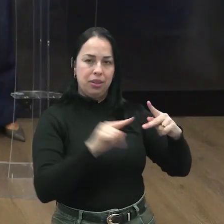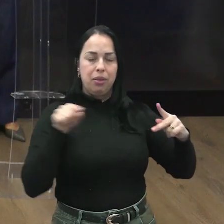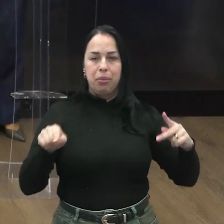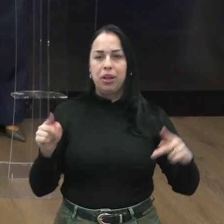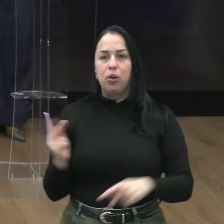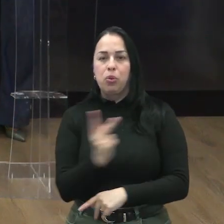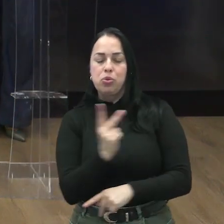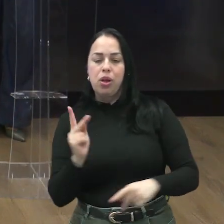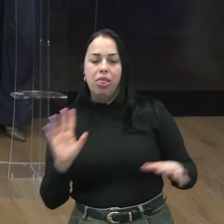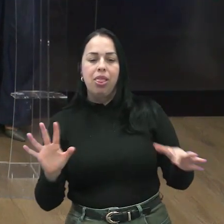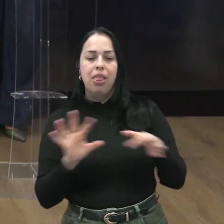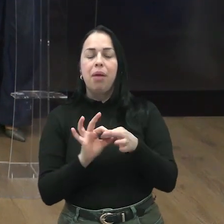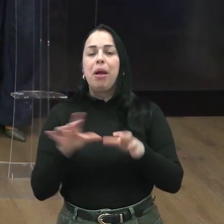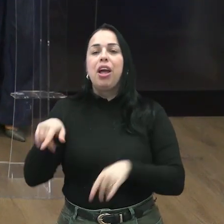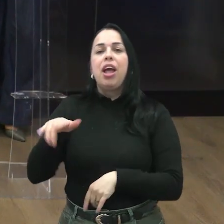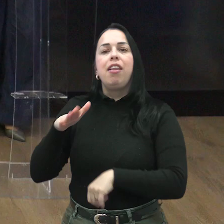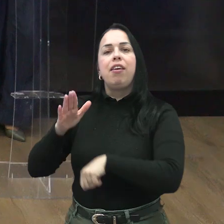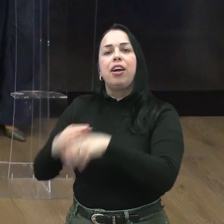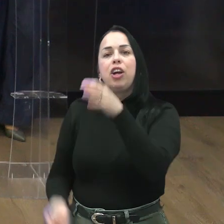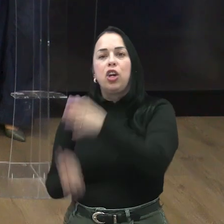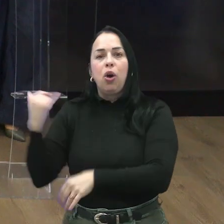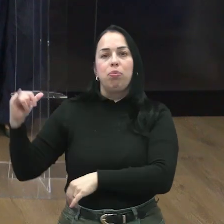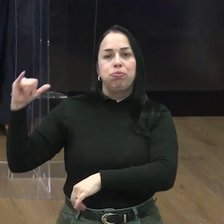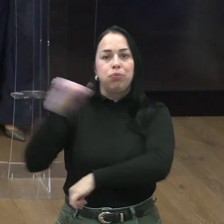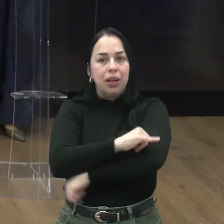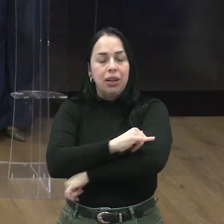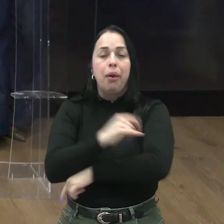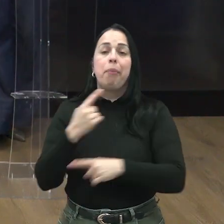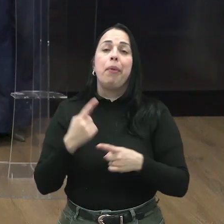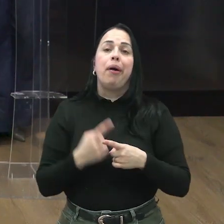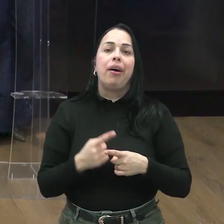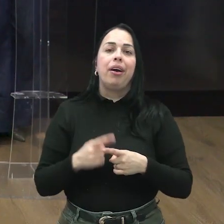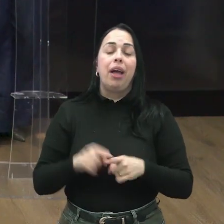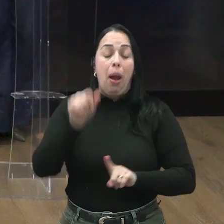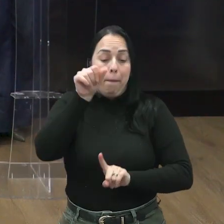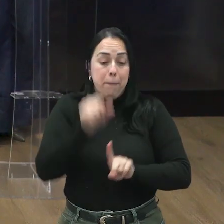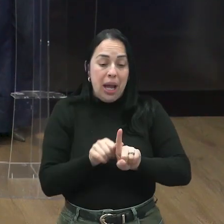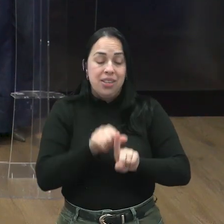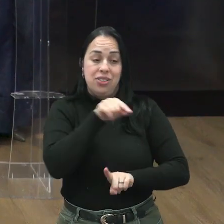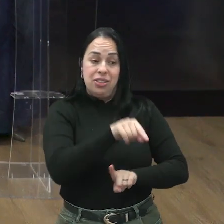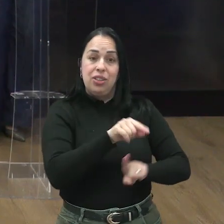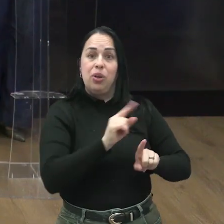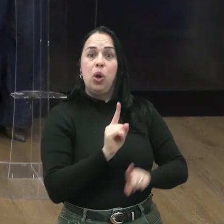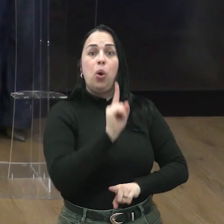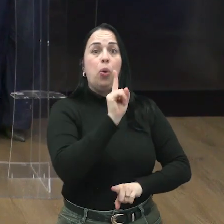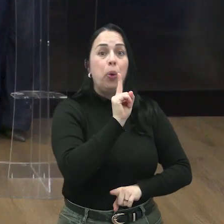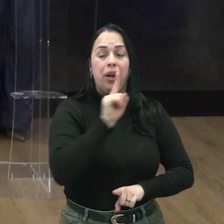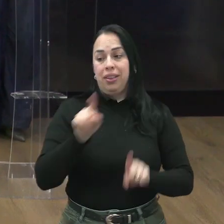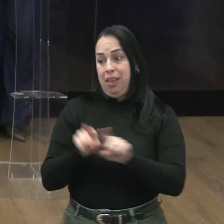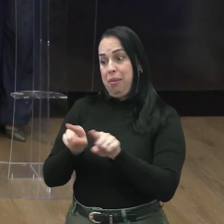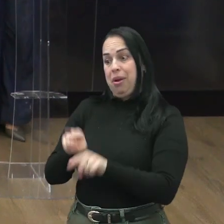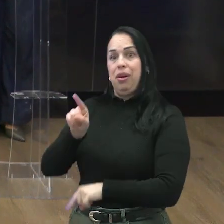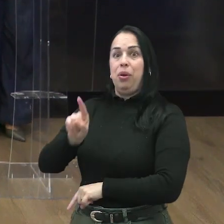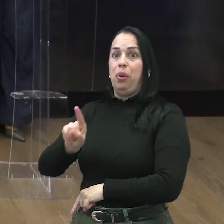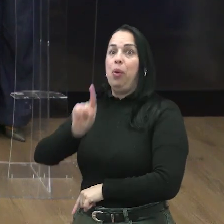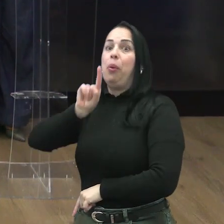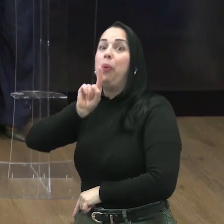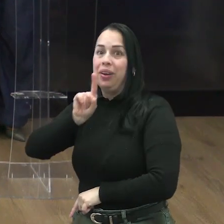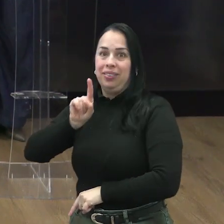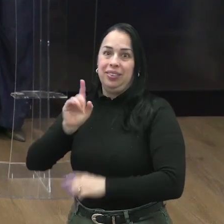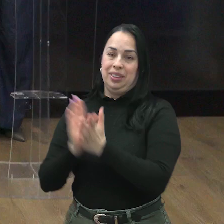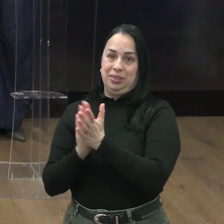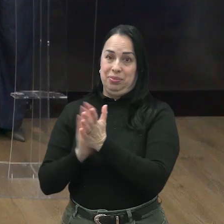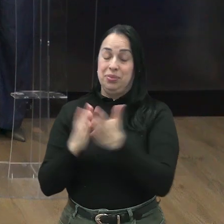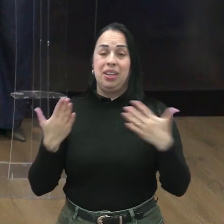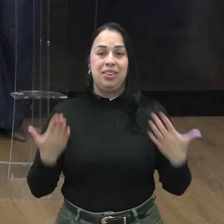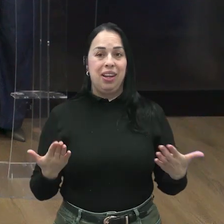só pela relação da cidade com as aeronaves, mas também porque este É o mês de aniversário do município